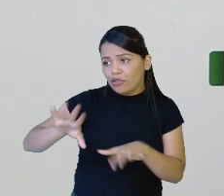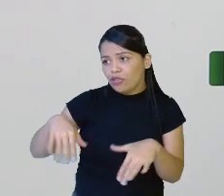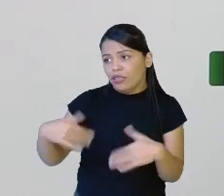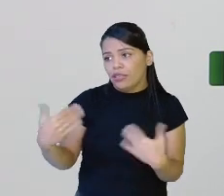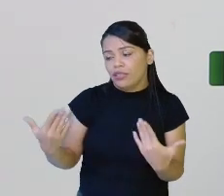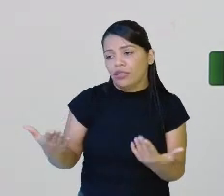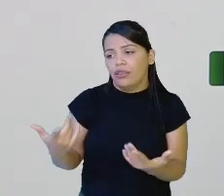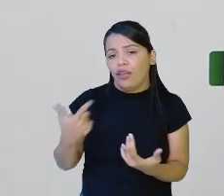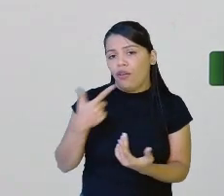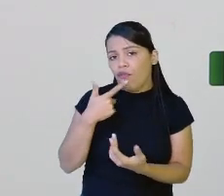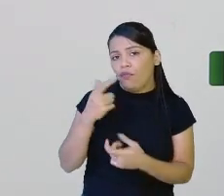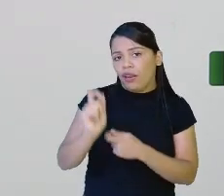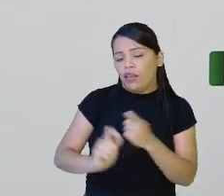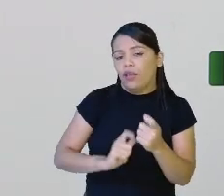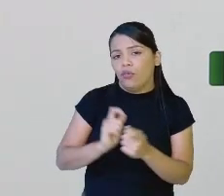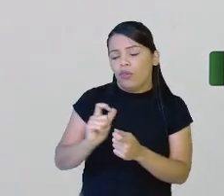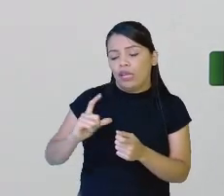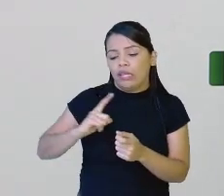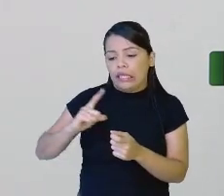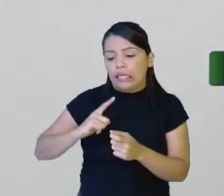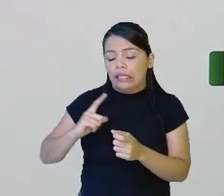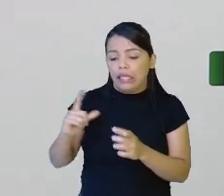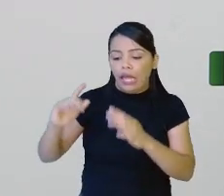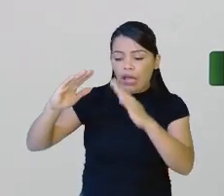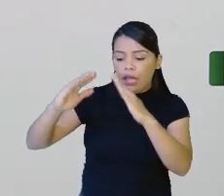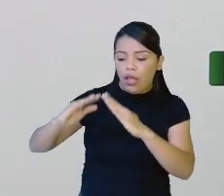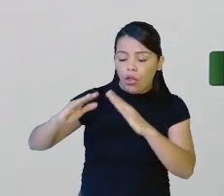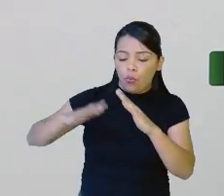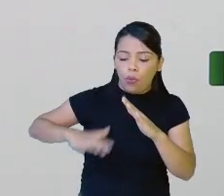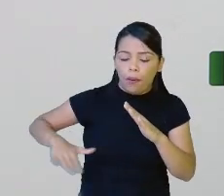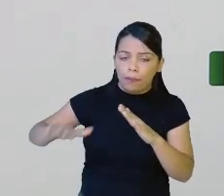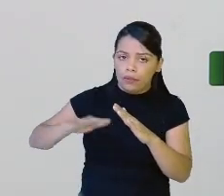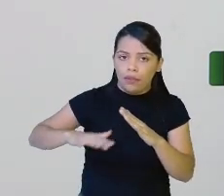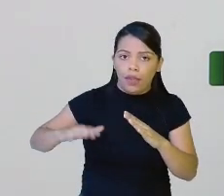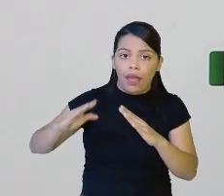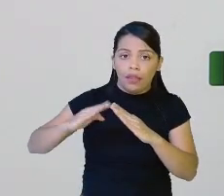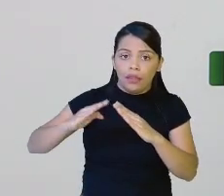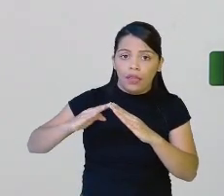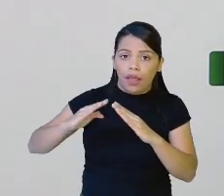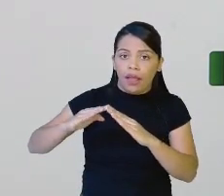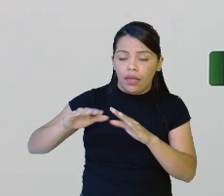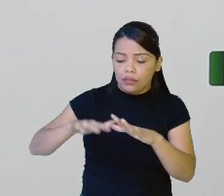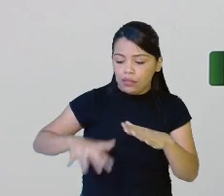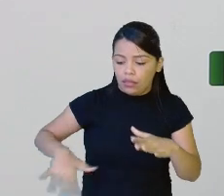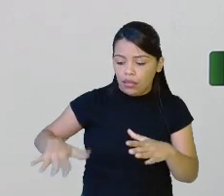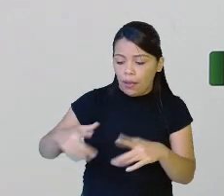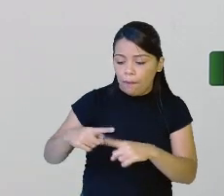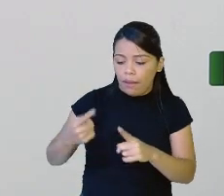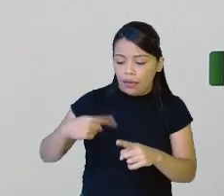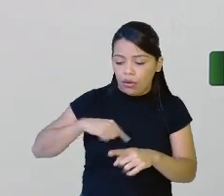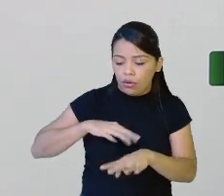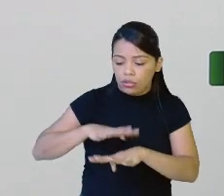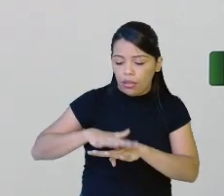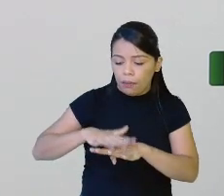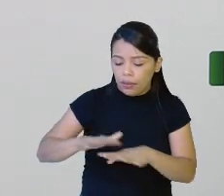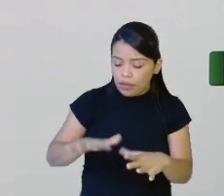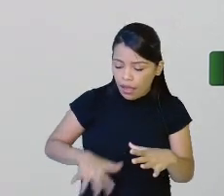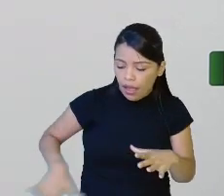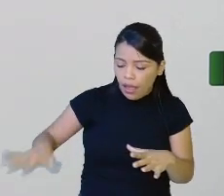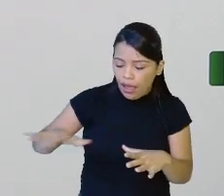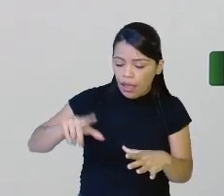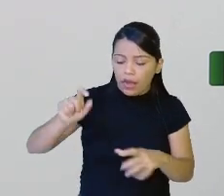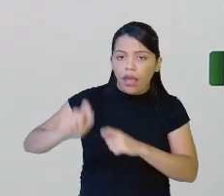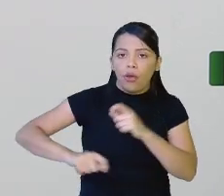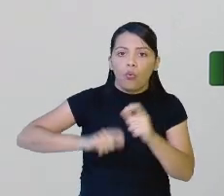caso aqui, eu falei de um cômodo que eu vou botar cerâmica. Mas, na nossa querida matemática, a área é a medida